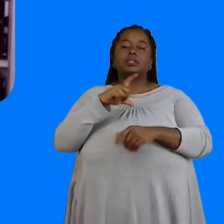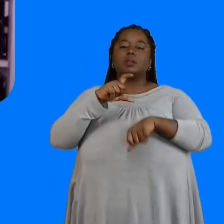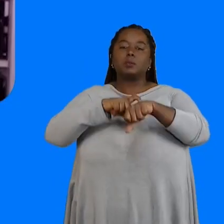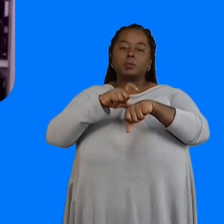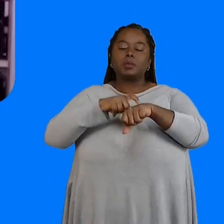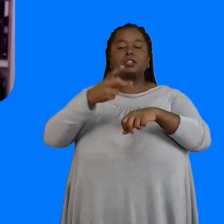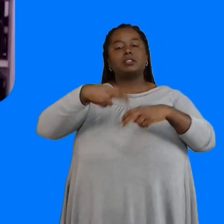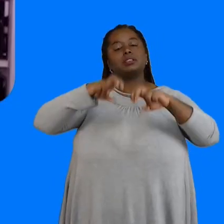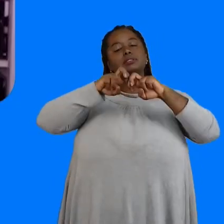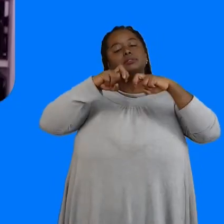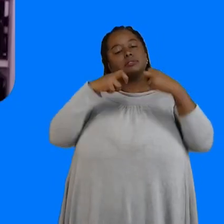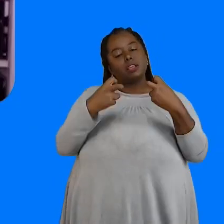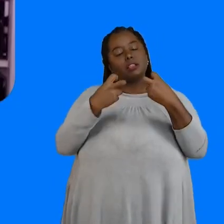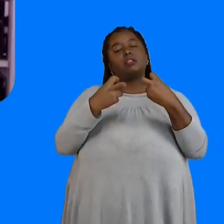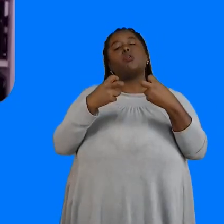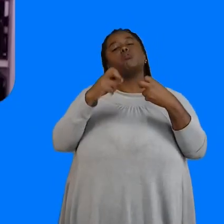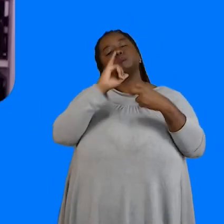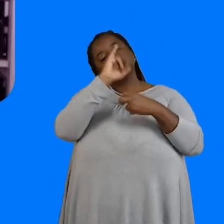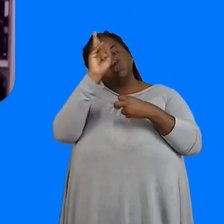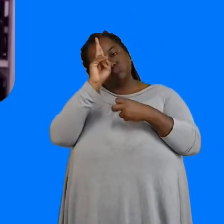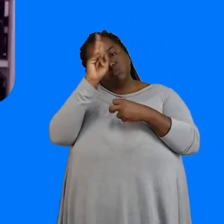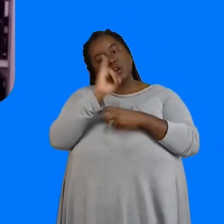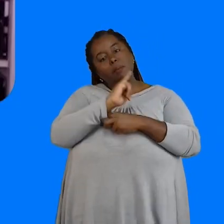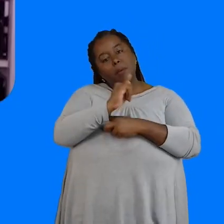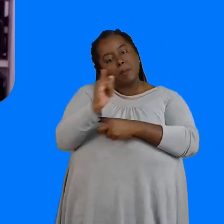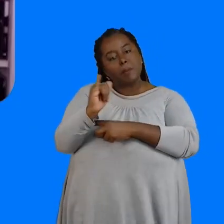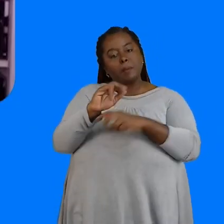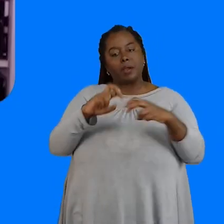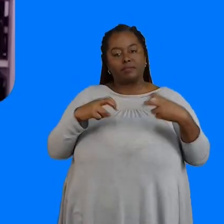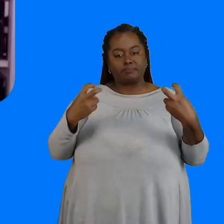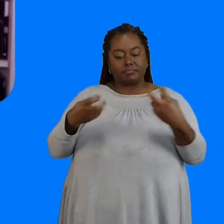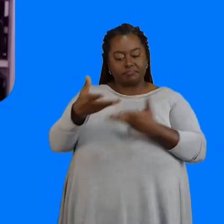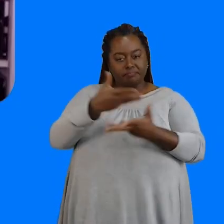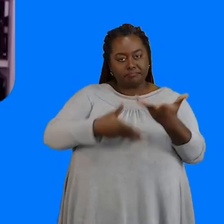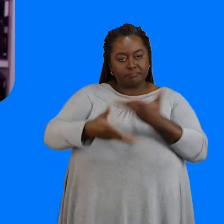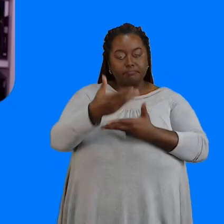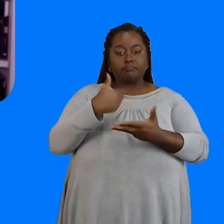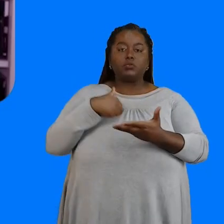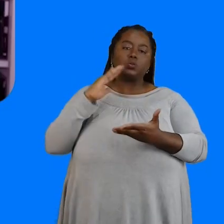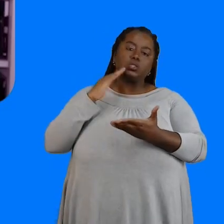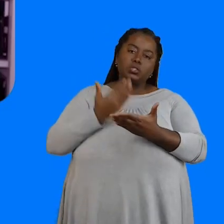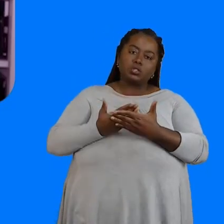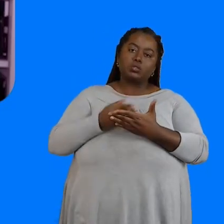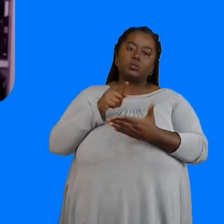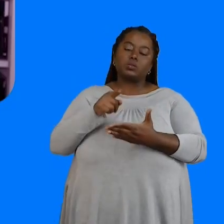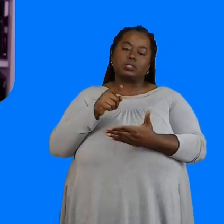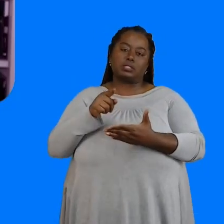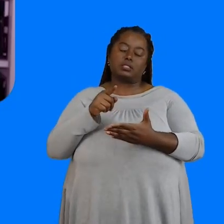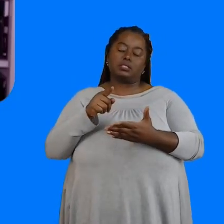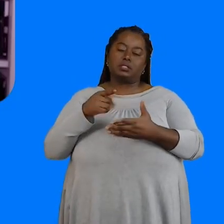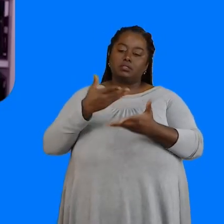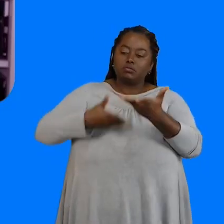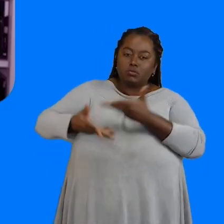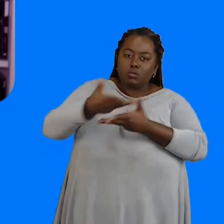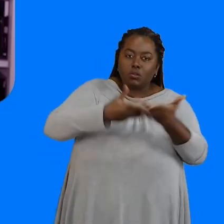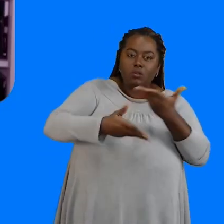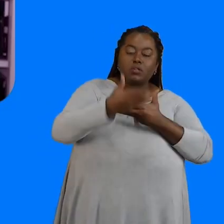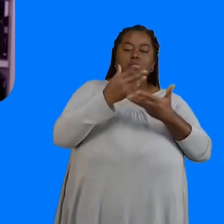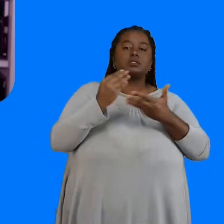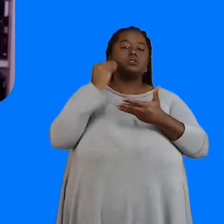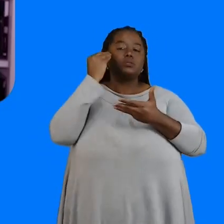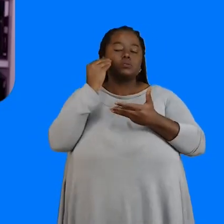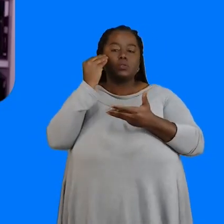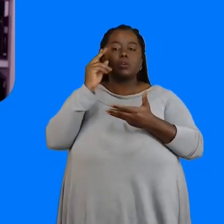uns aos outros. E eu acredito que essa contação de história, essa troca de histórias, tem um